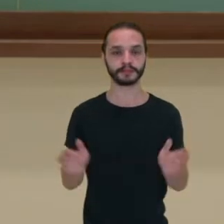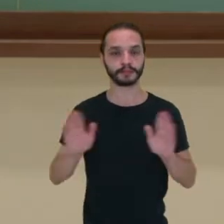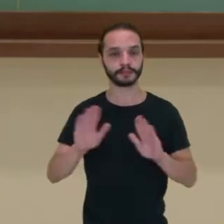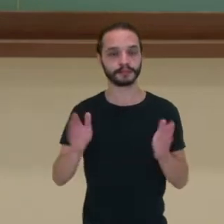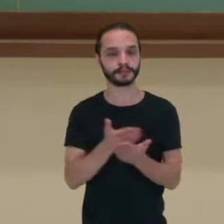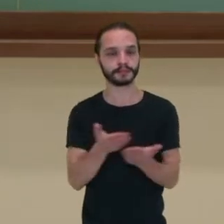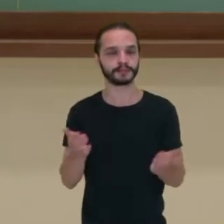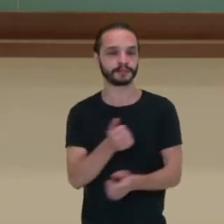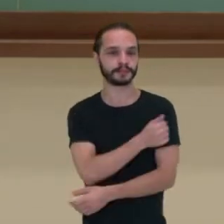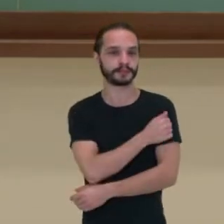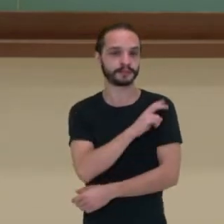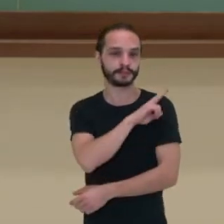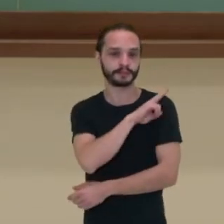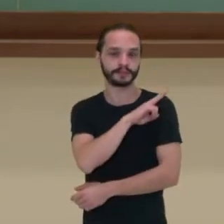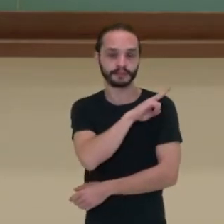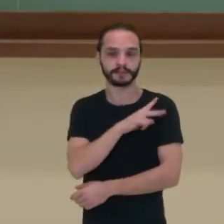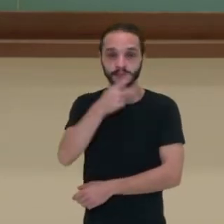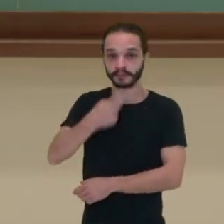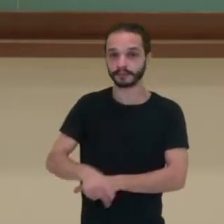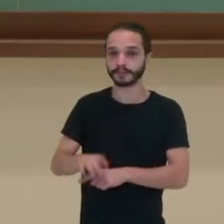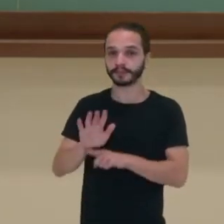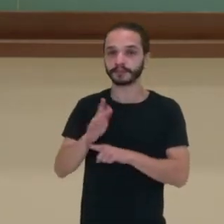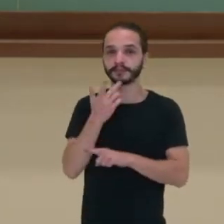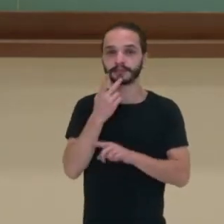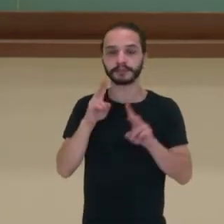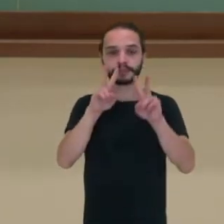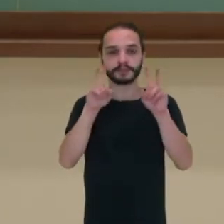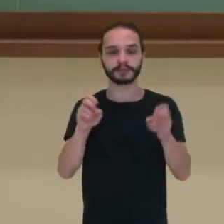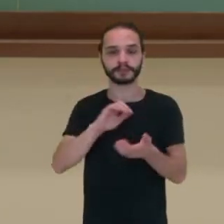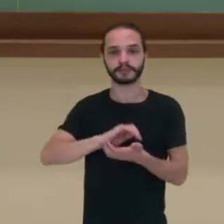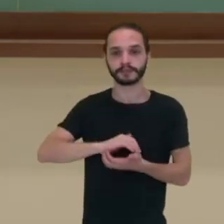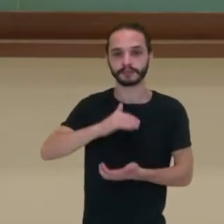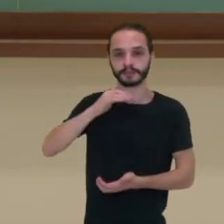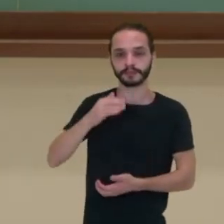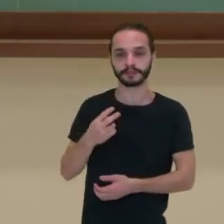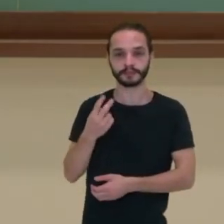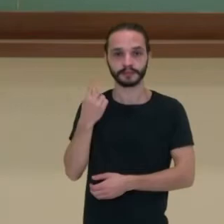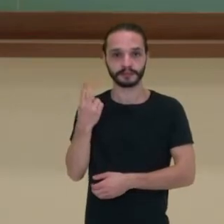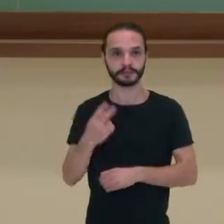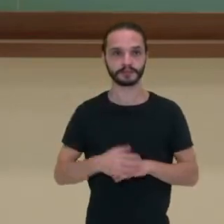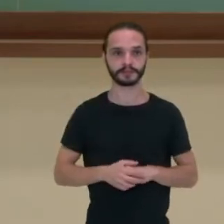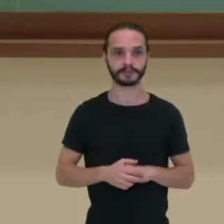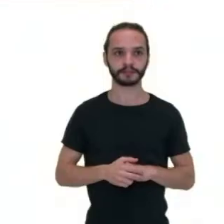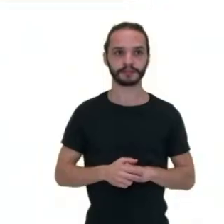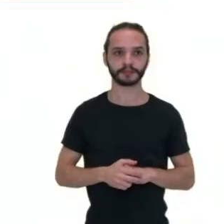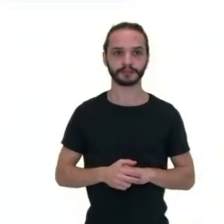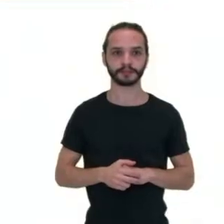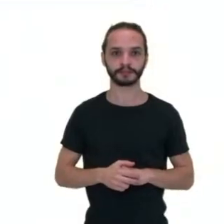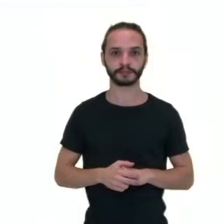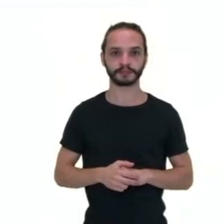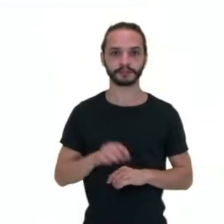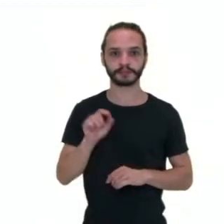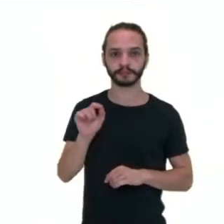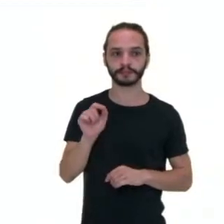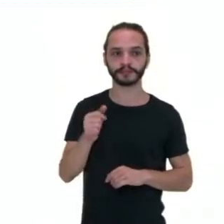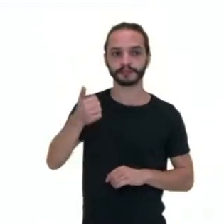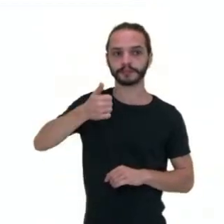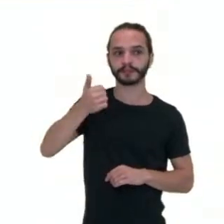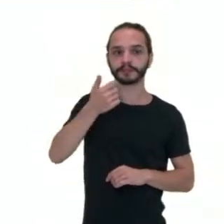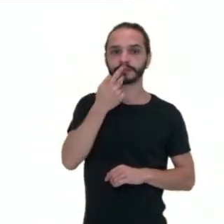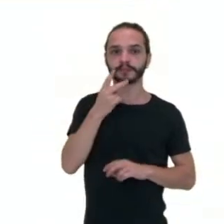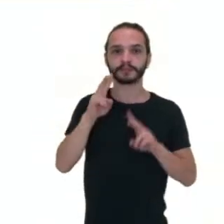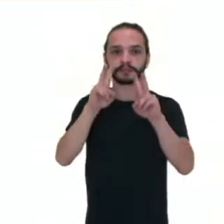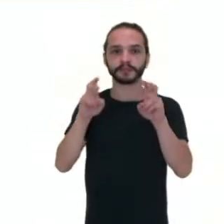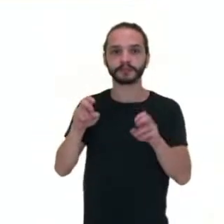Olá, estudantes de segunda série. Nesse vídeo nós vamos falar sobre Renascimento, parte número 3. Primeiramente, eu vou falar sobre a família